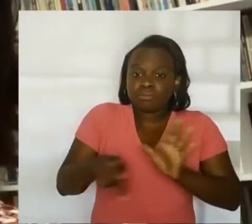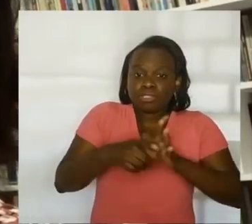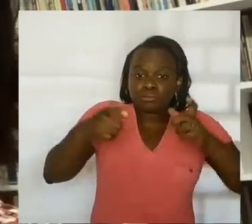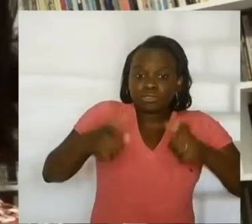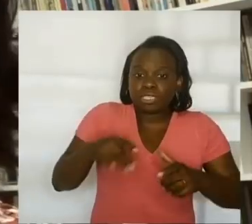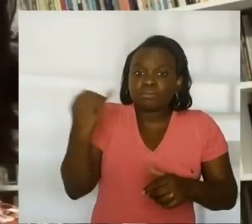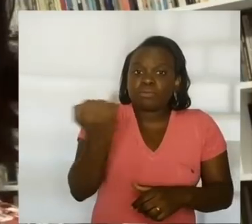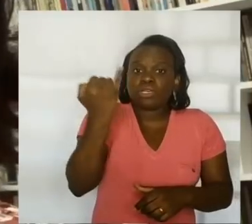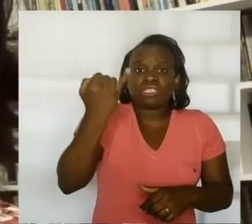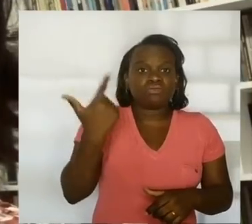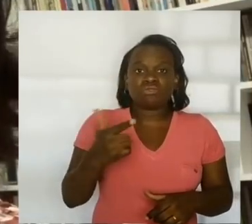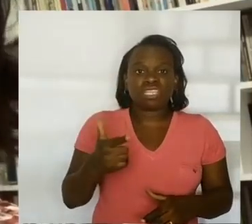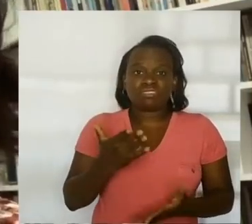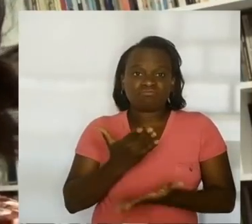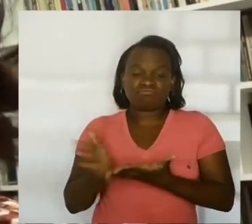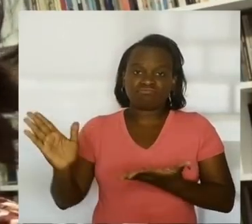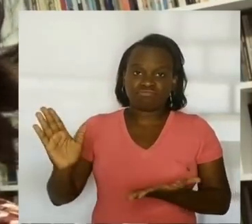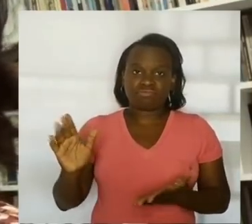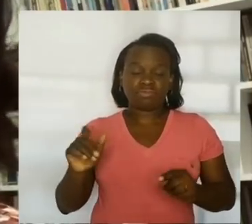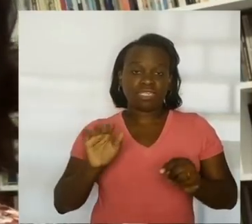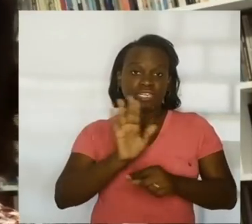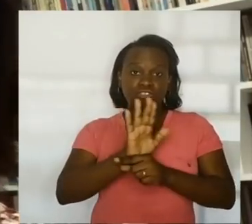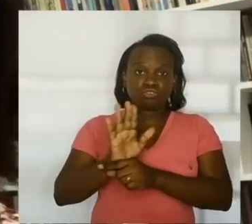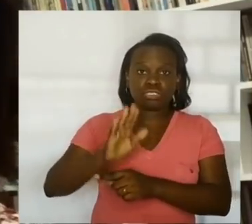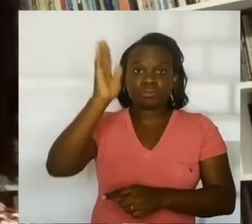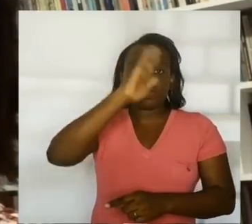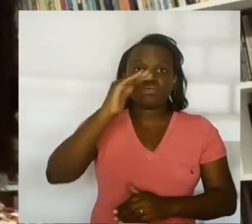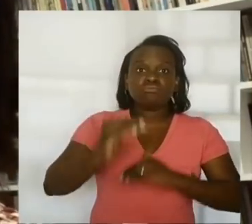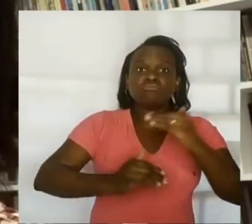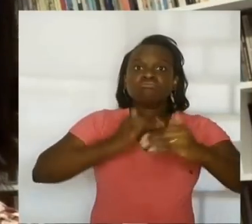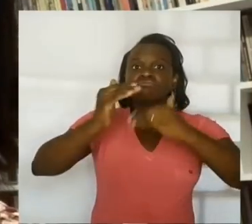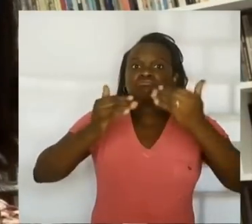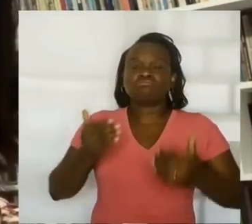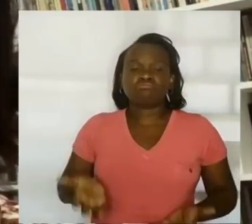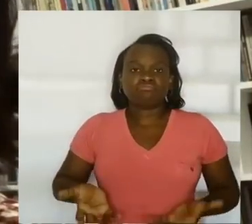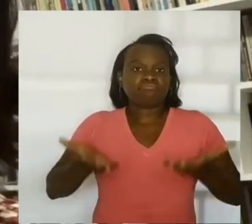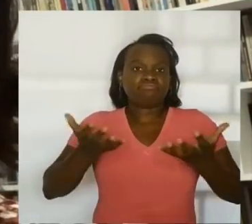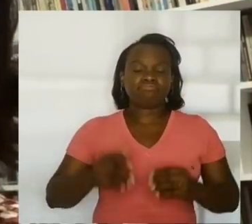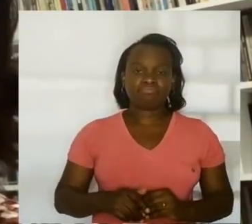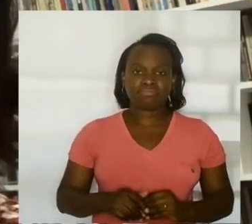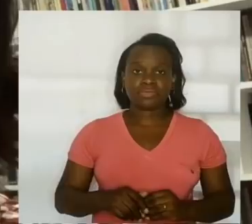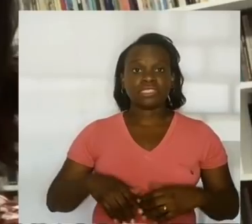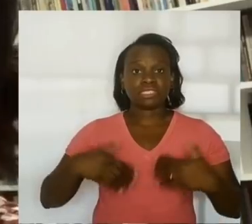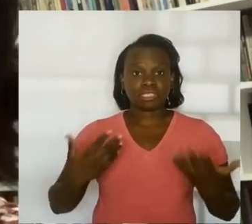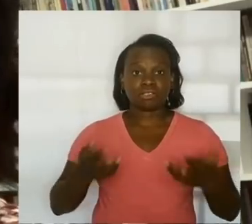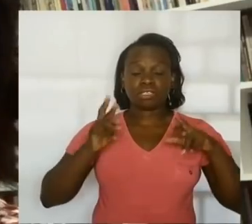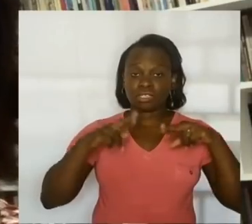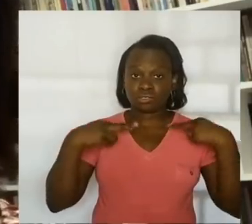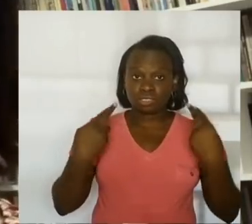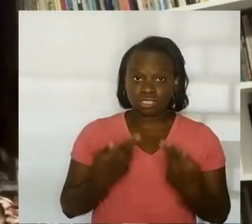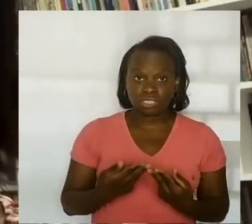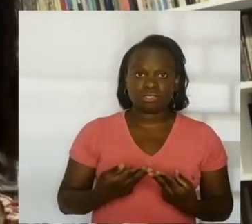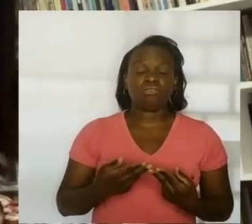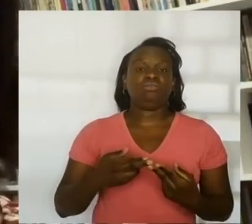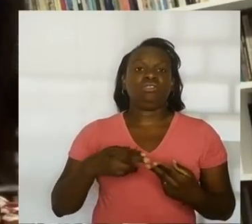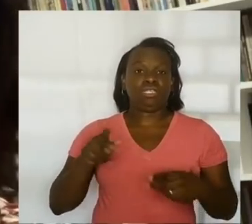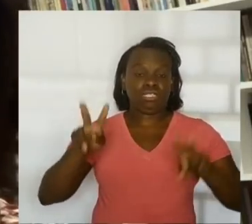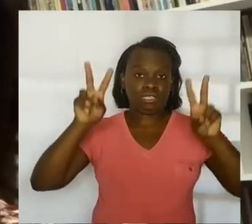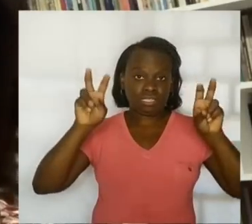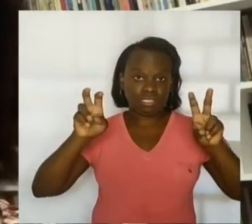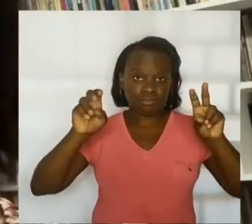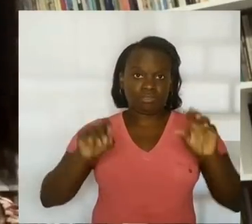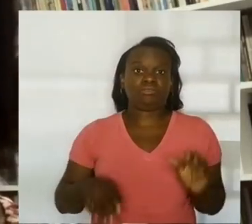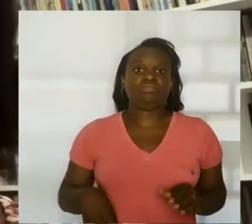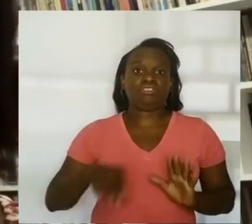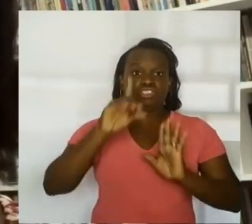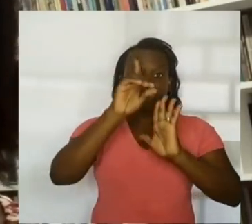seu lugar de importância na construção de uma nação. Portanto, essa reunião que tem como